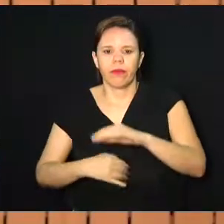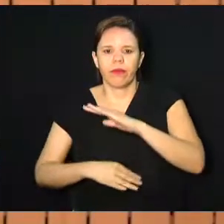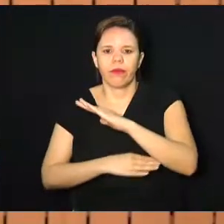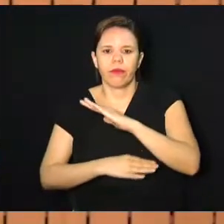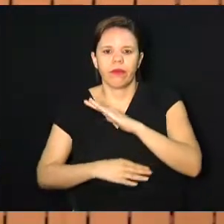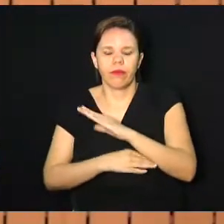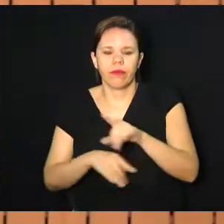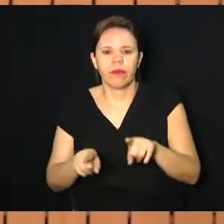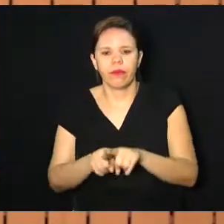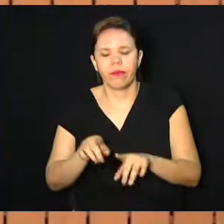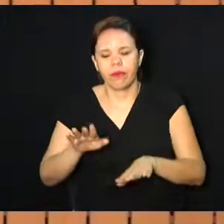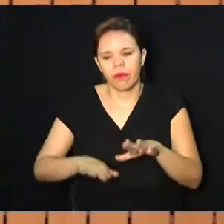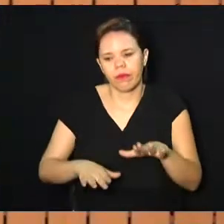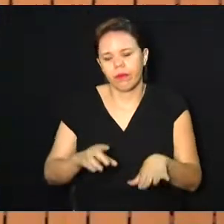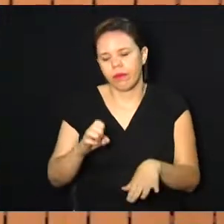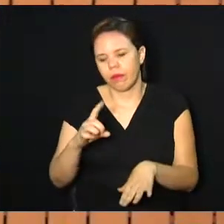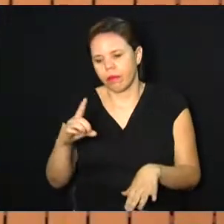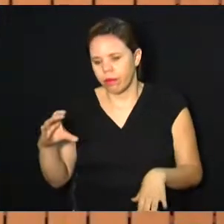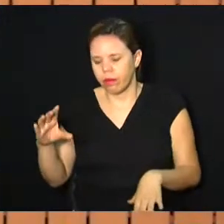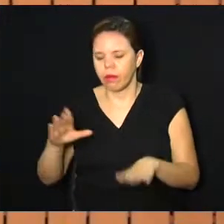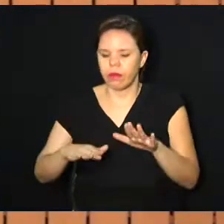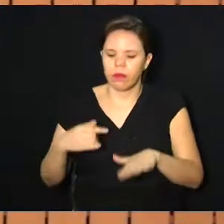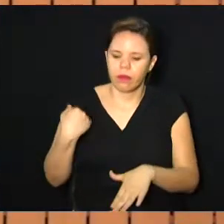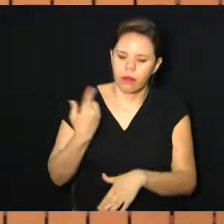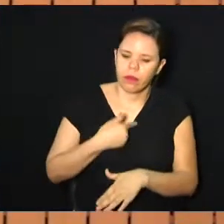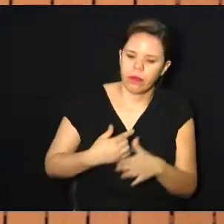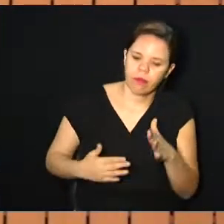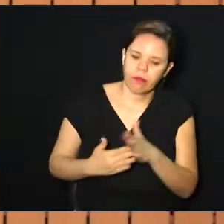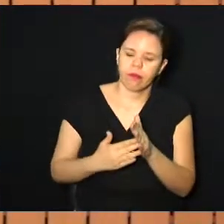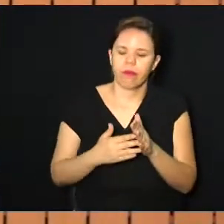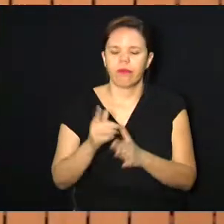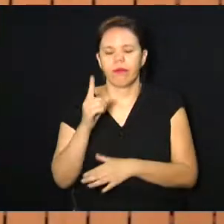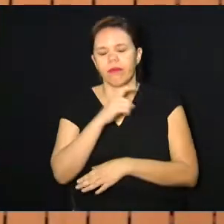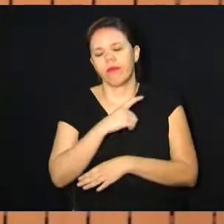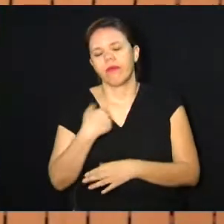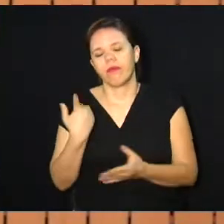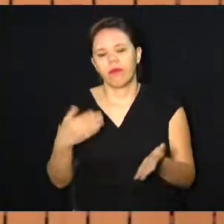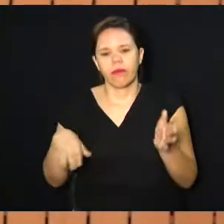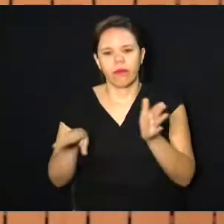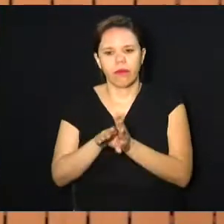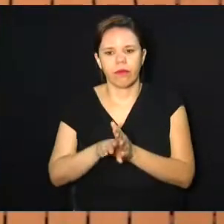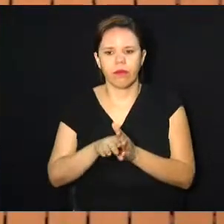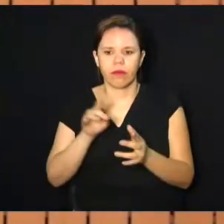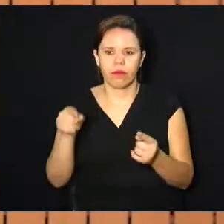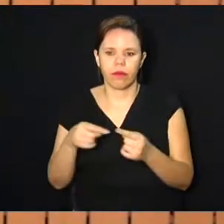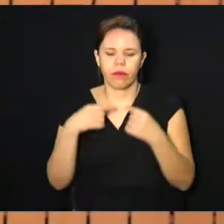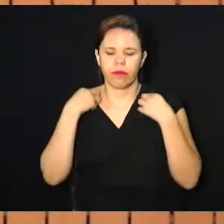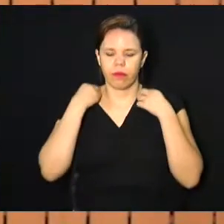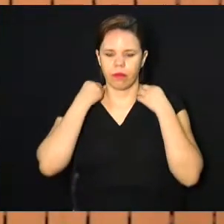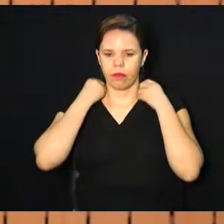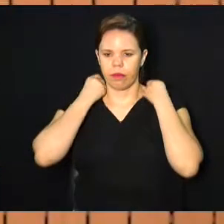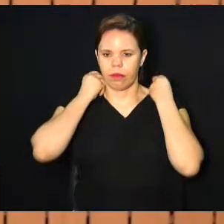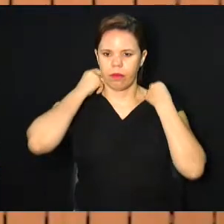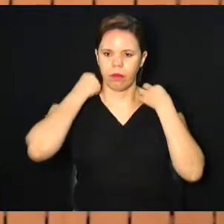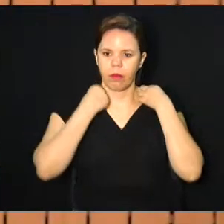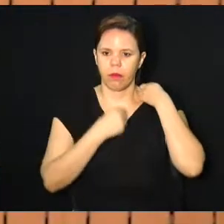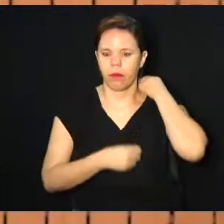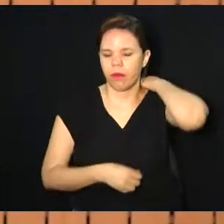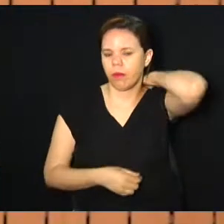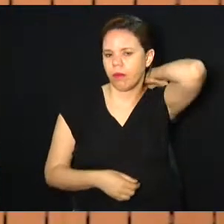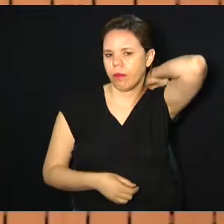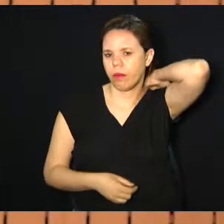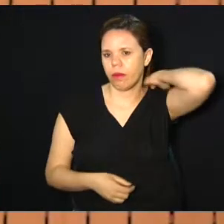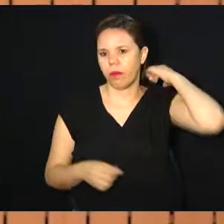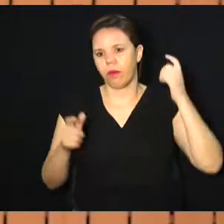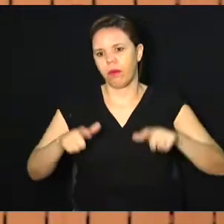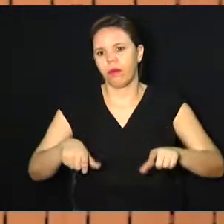nós temos dificuldade para chegar ali no nosso objetivo. O